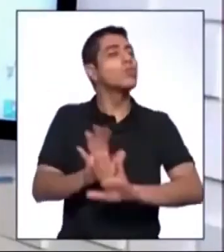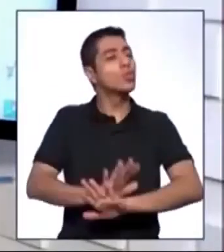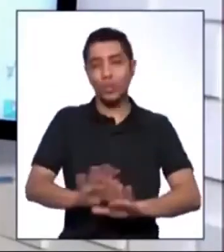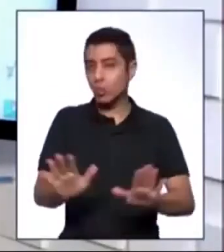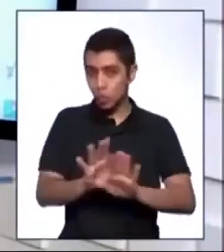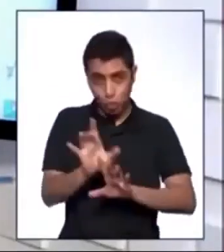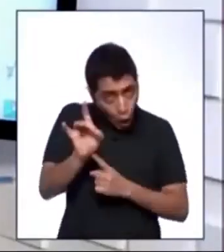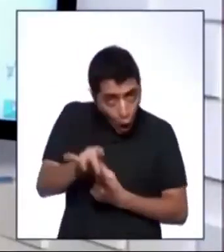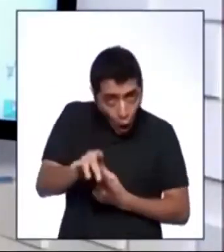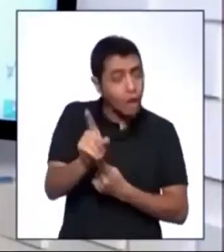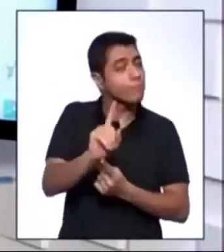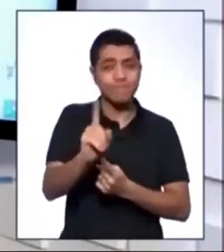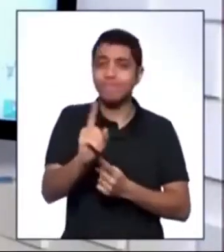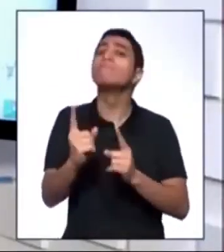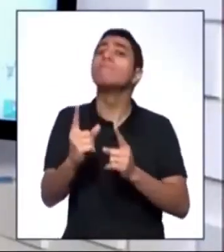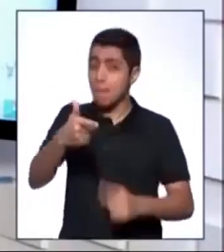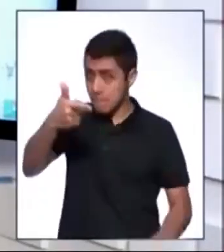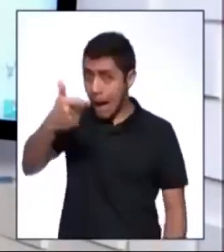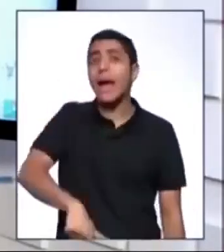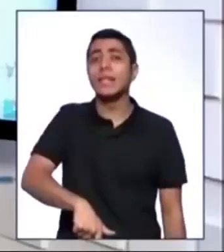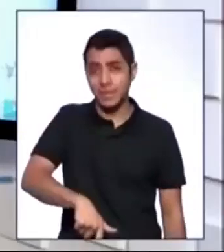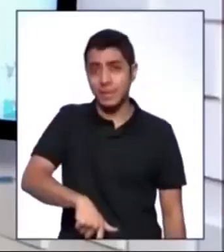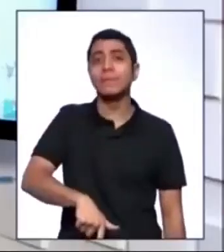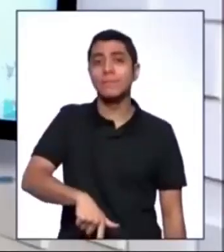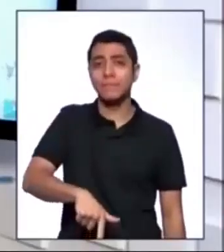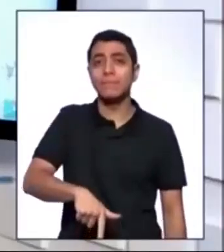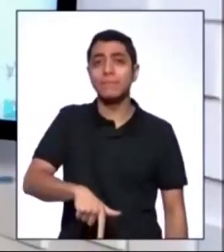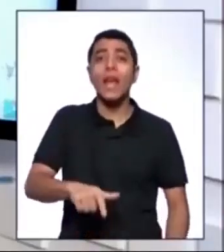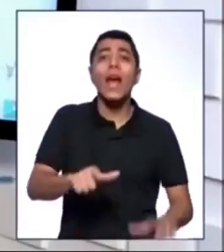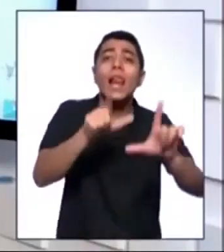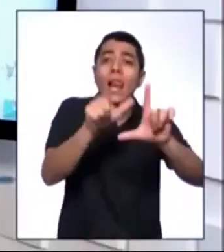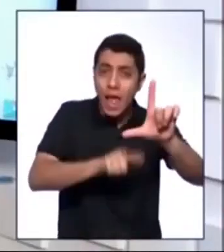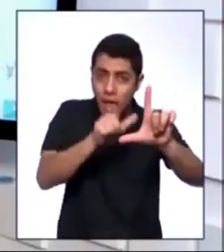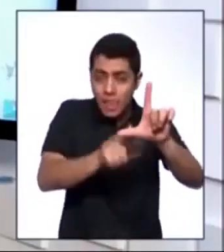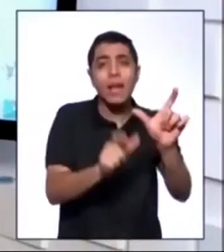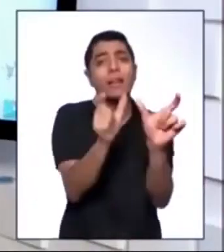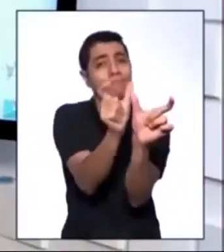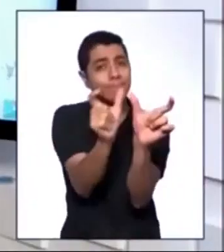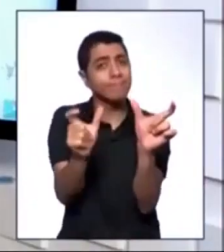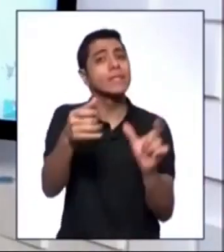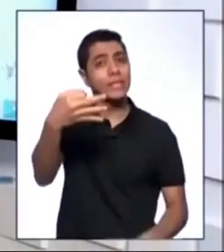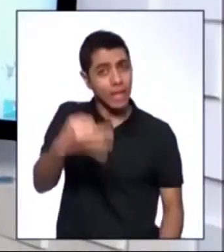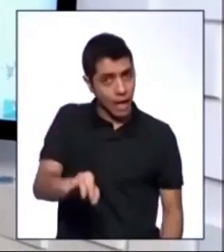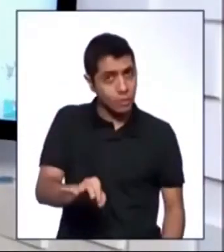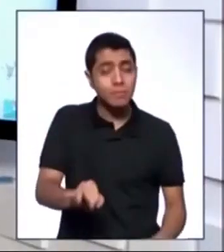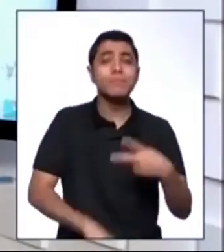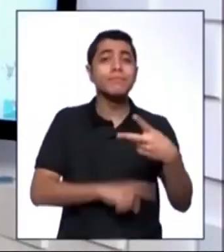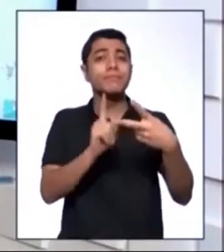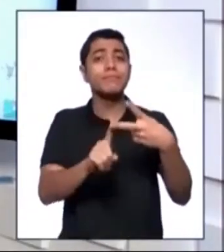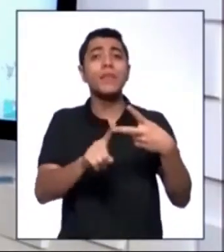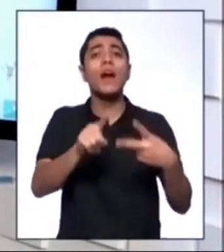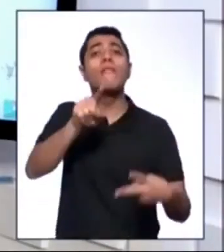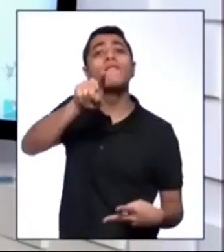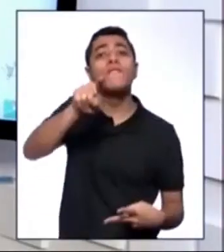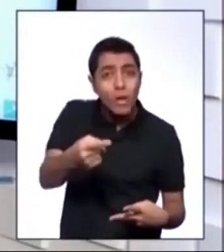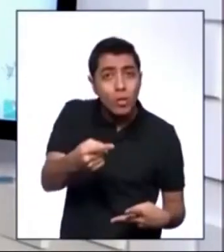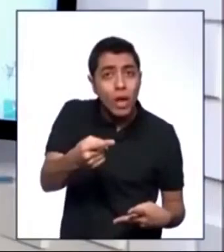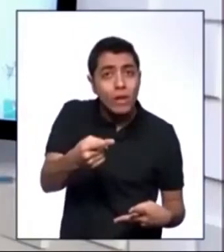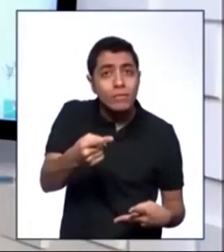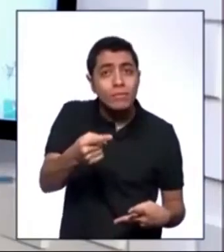aqui é vírgulas. Então, todo o processo de pontuação é cobrado, crase,